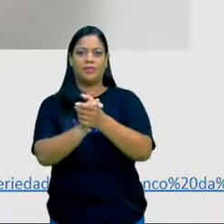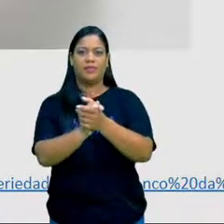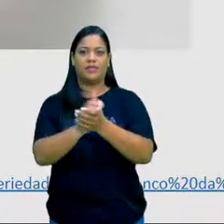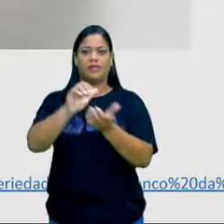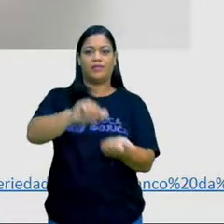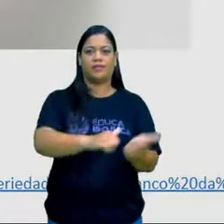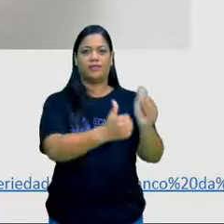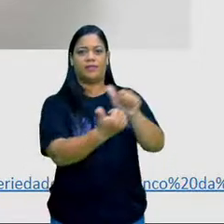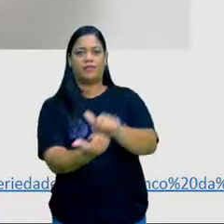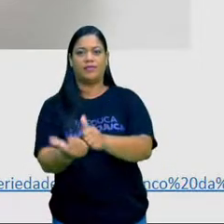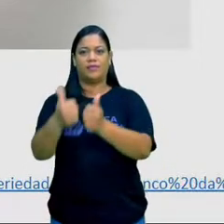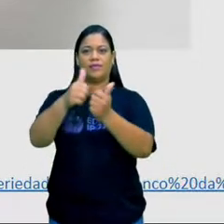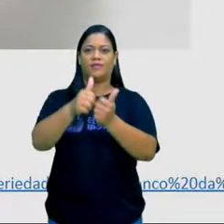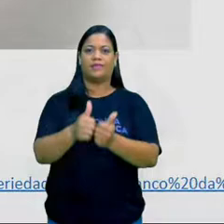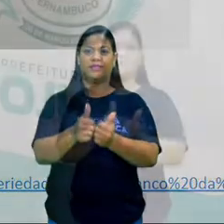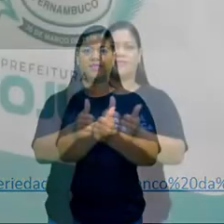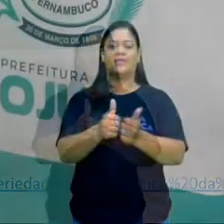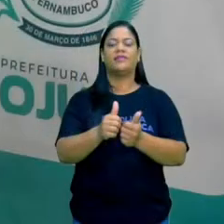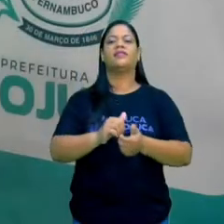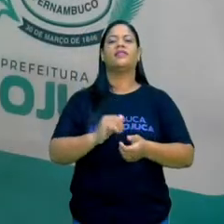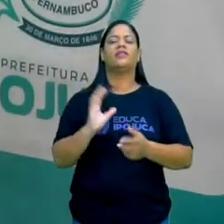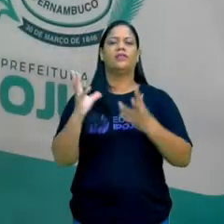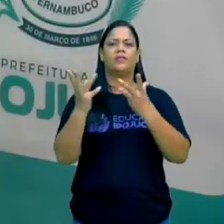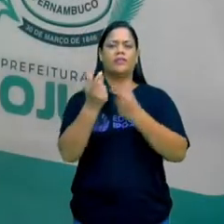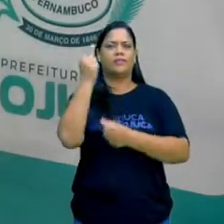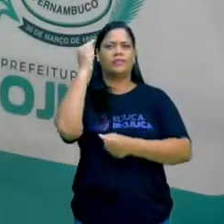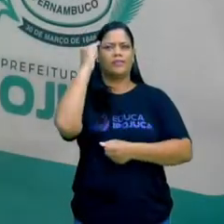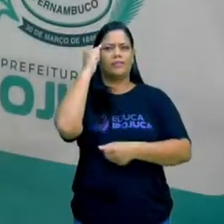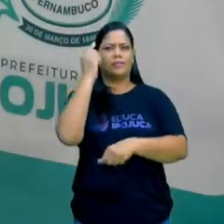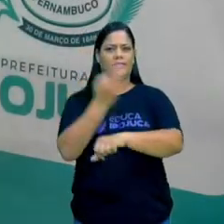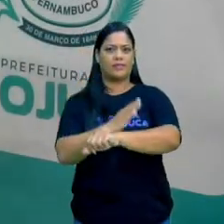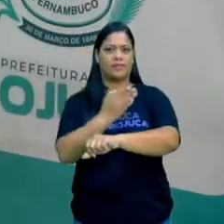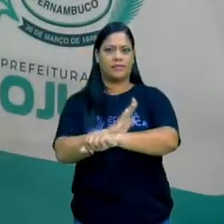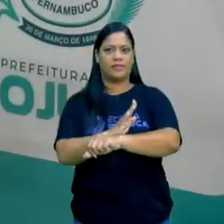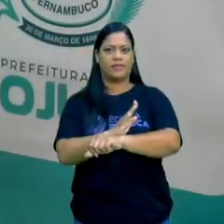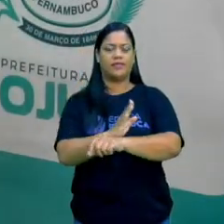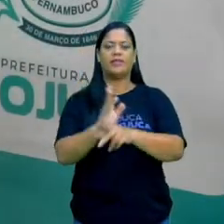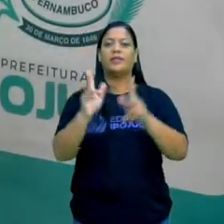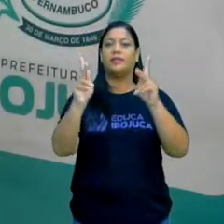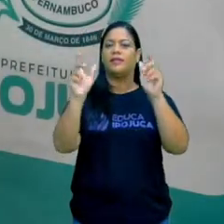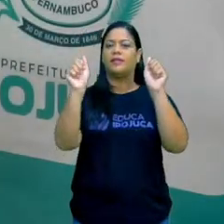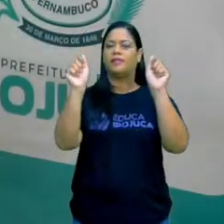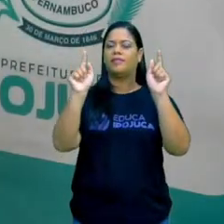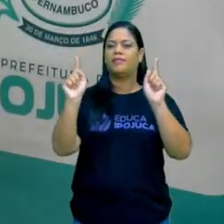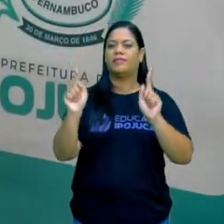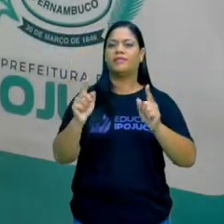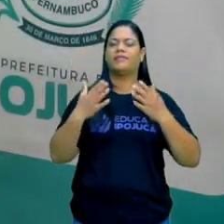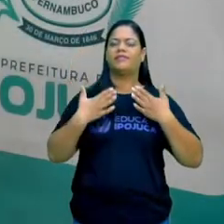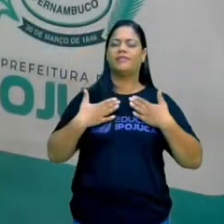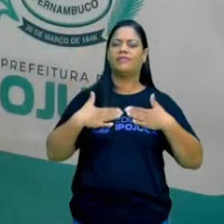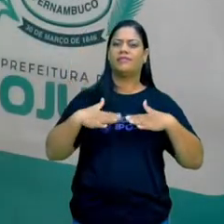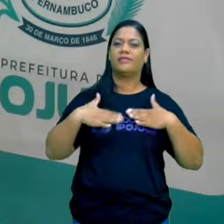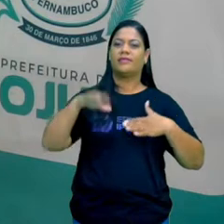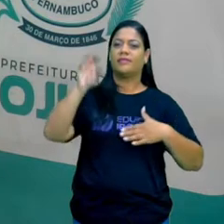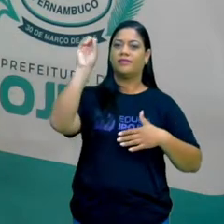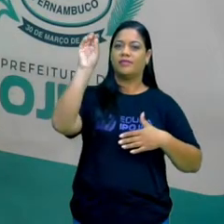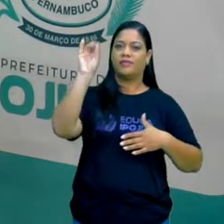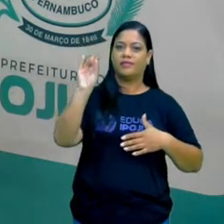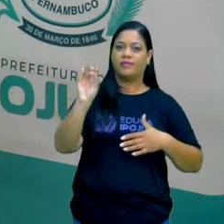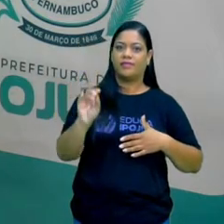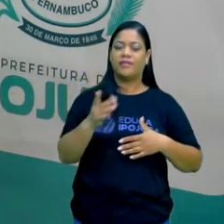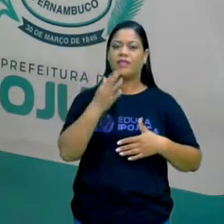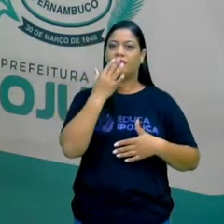batismo, areia clara. Então tudo que a gente pensa em branco, a gente pensa em paz, né? Em neve, em cores